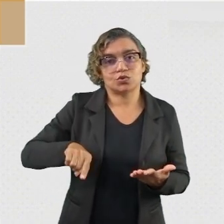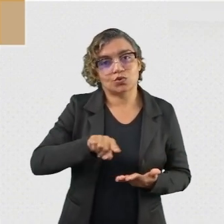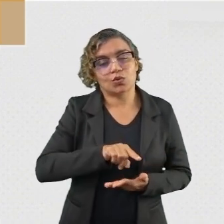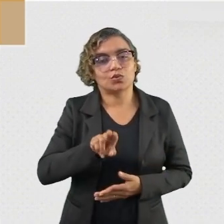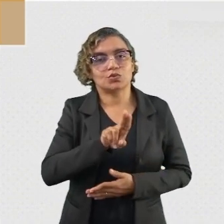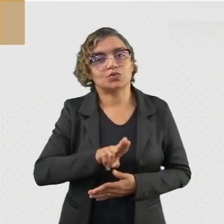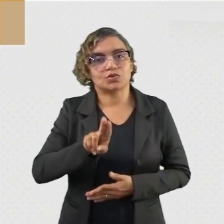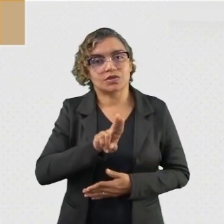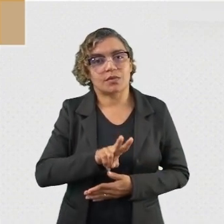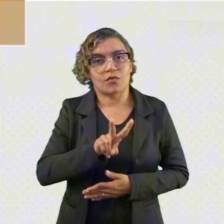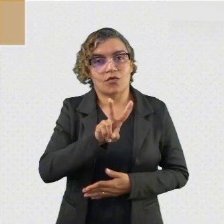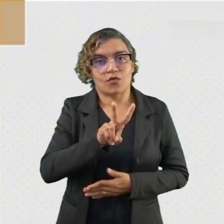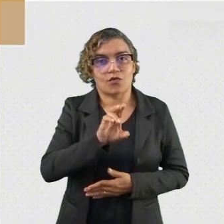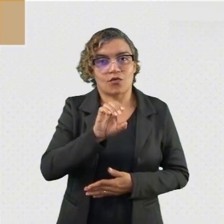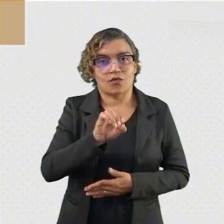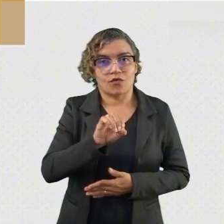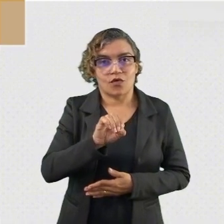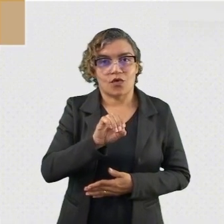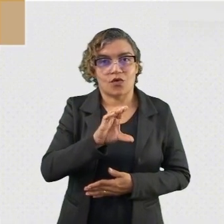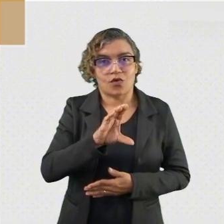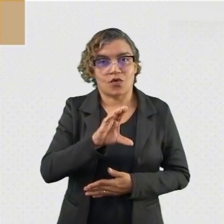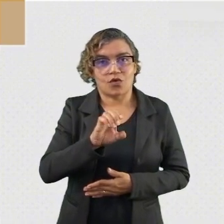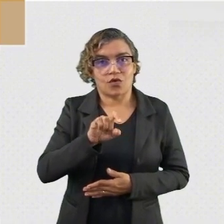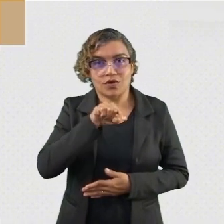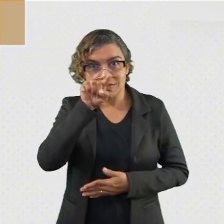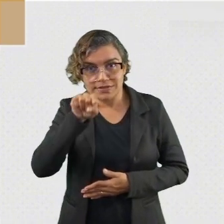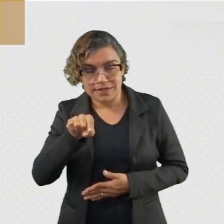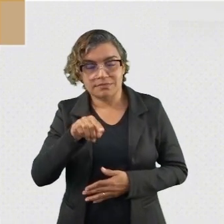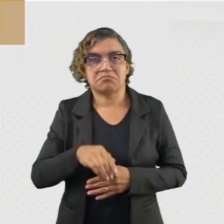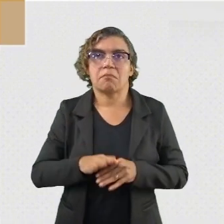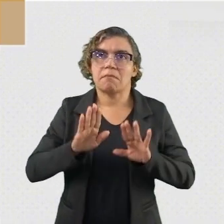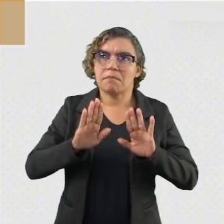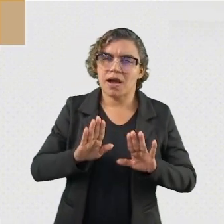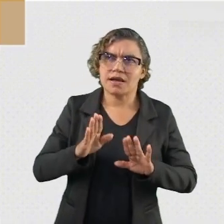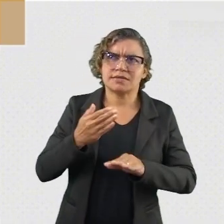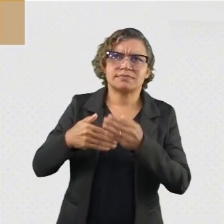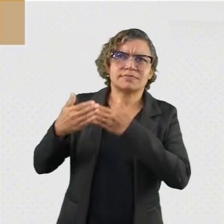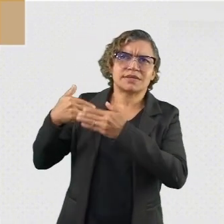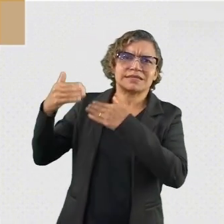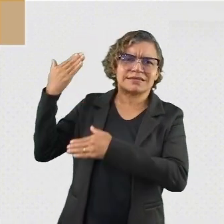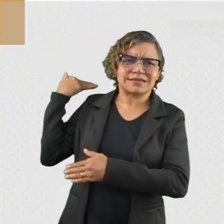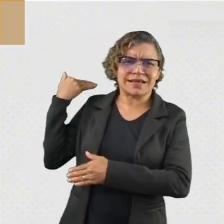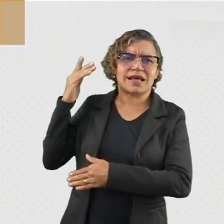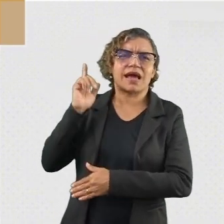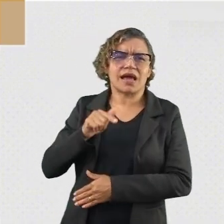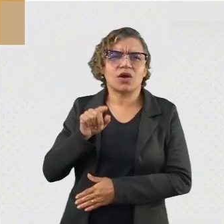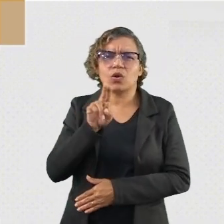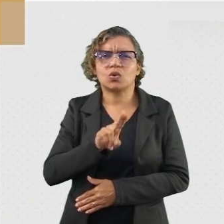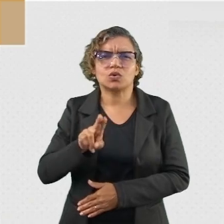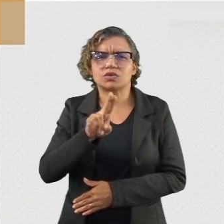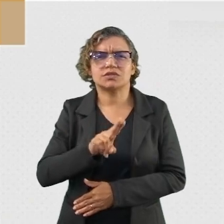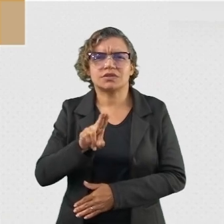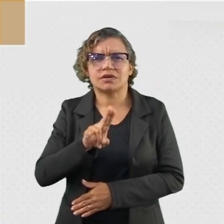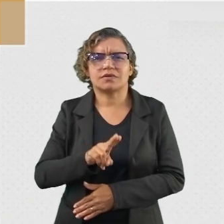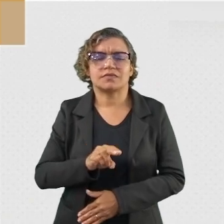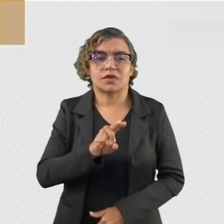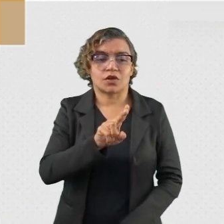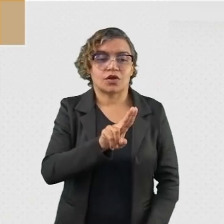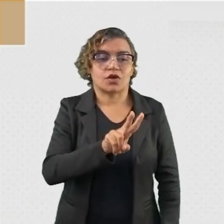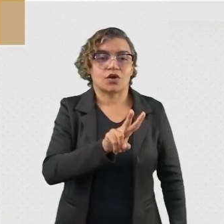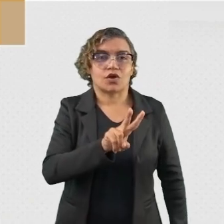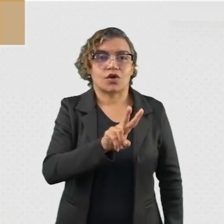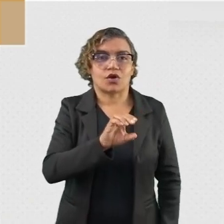falamos você, mas esse você, há séculos atrás, ele era falado como